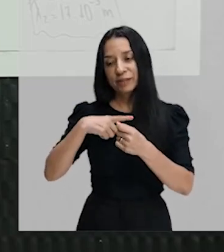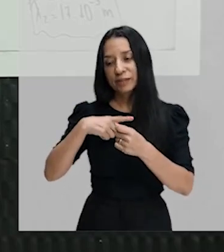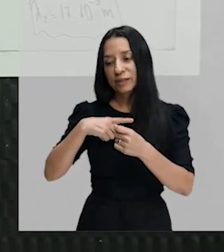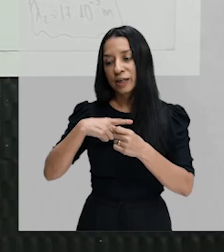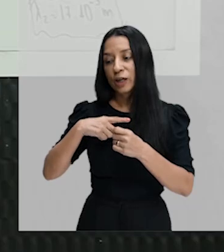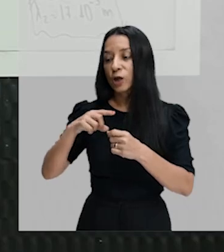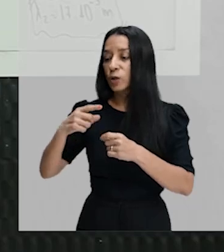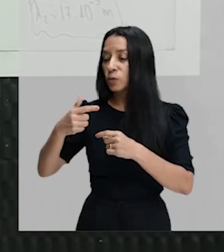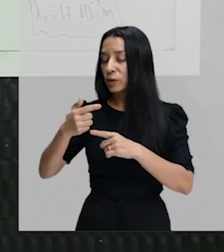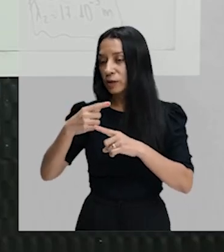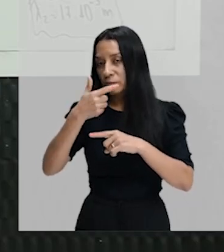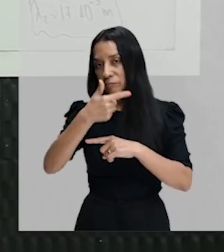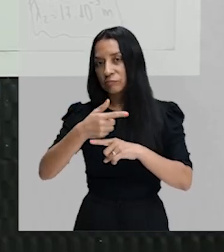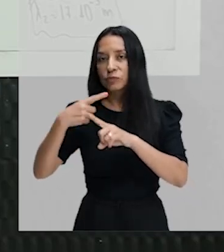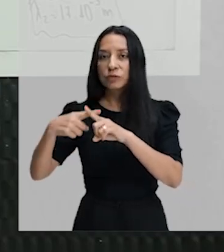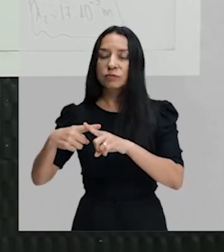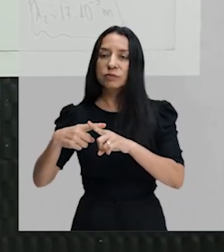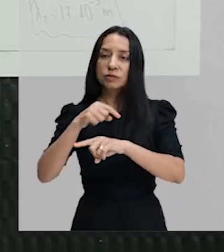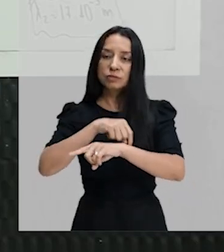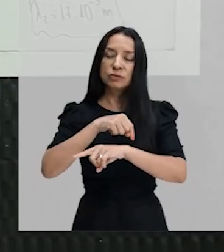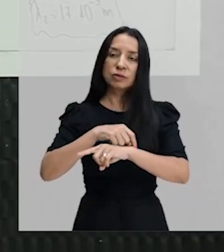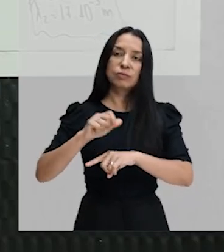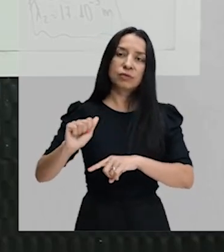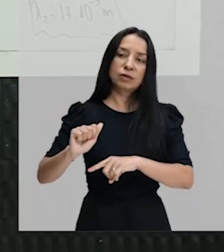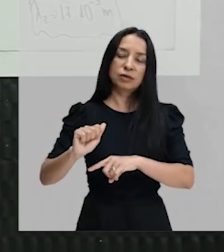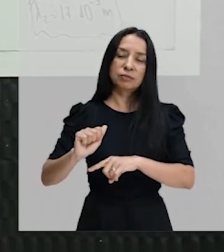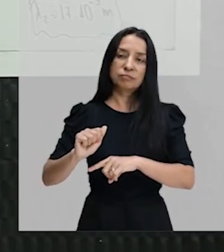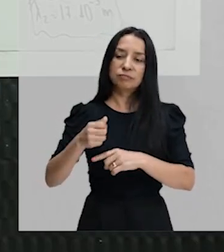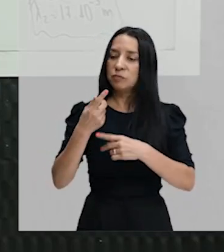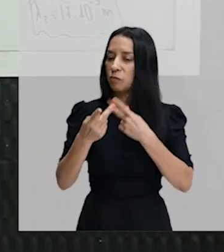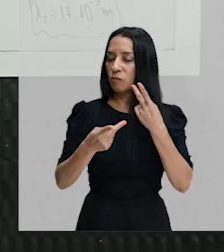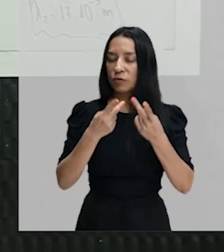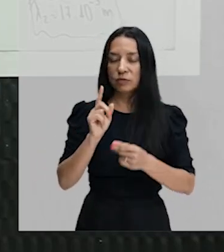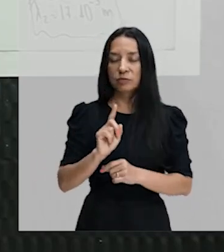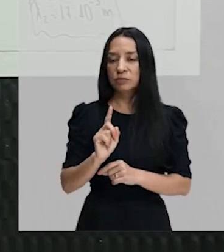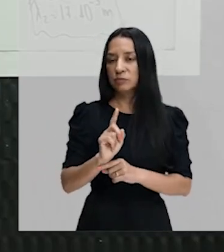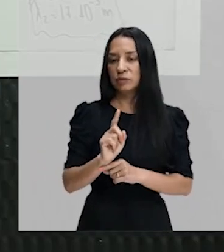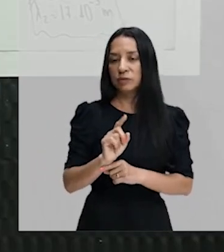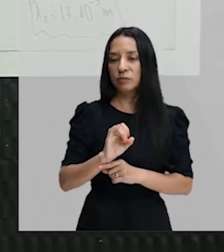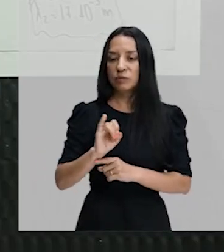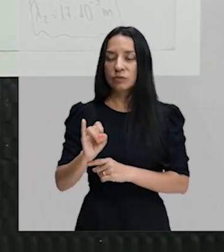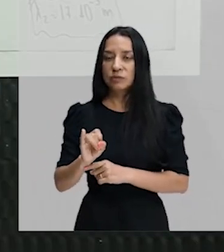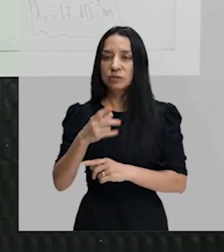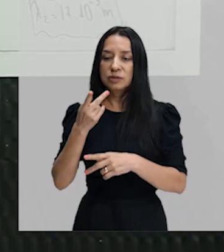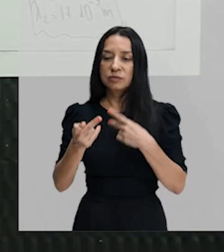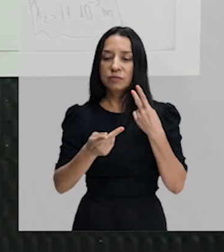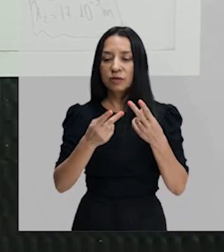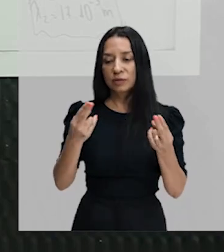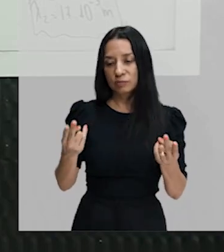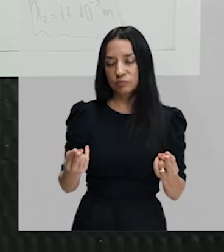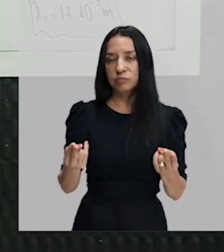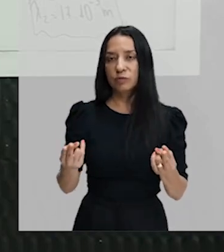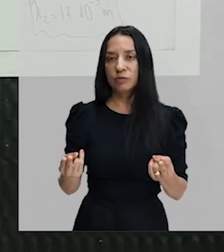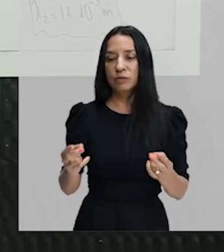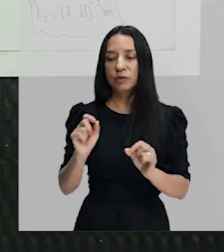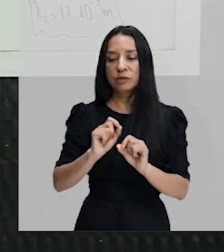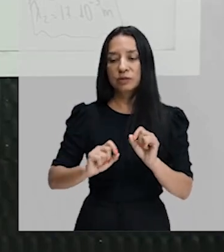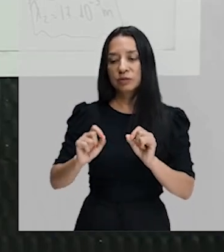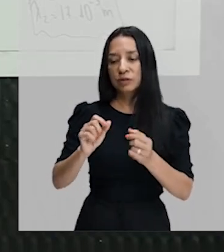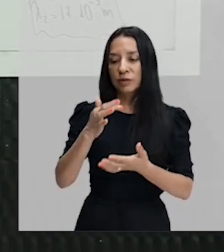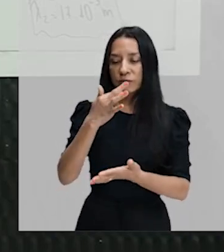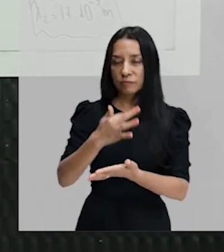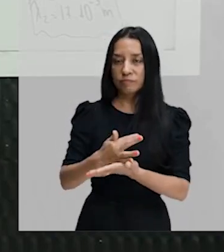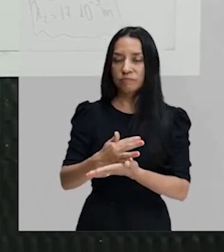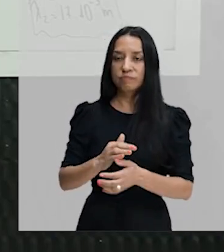ele não diz isso ele disse que são iguais se ele diz que são iguais Então isso é falso